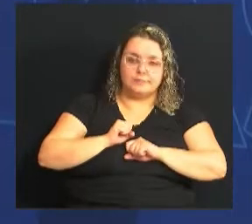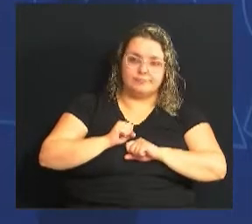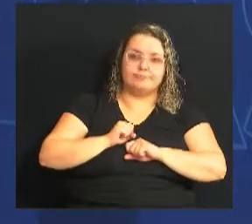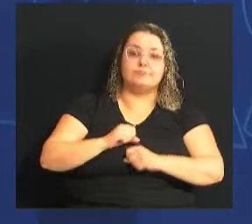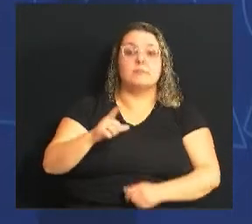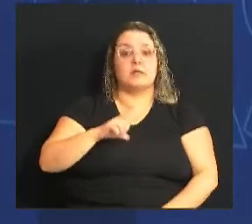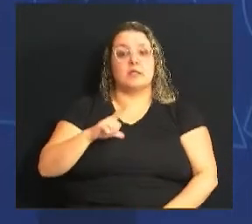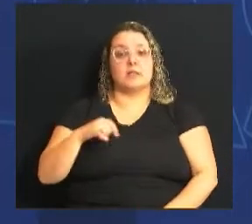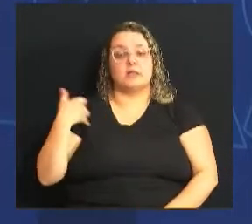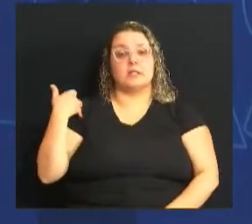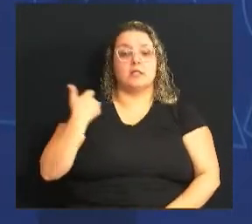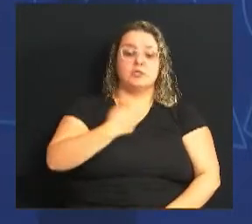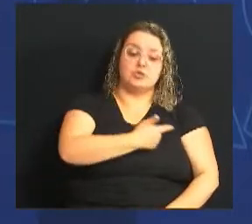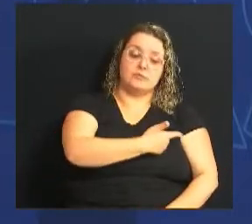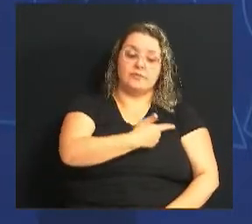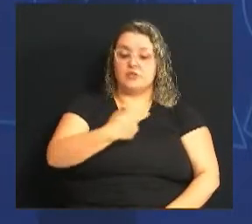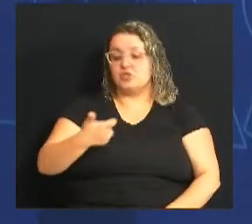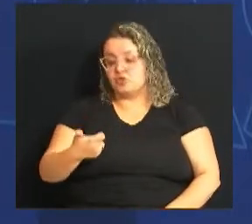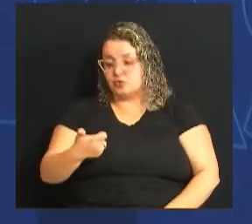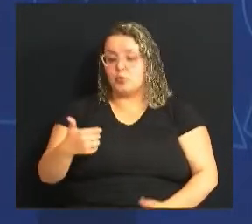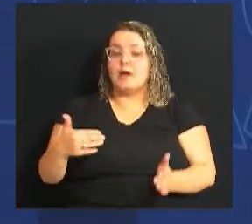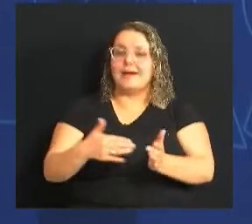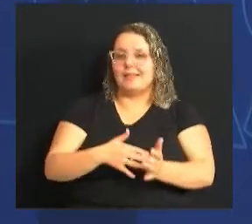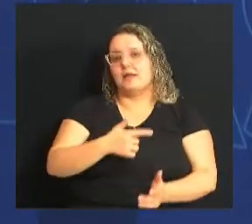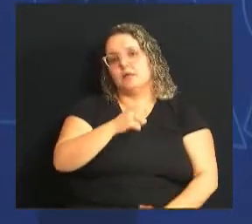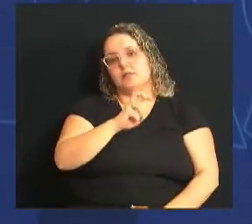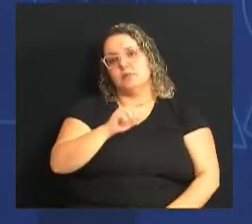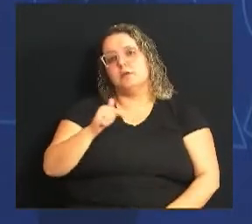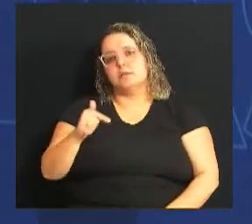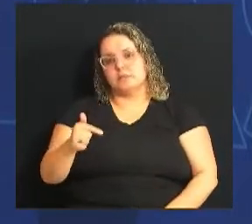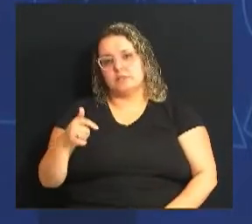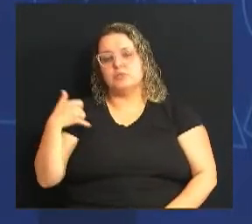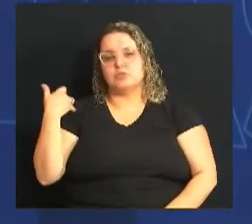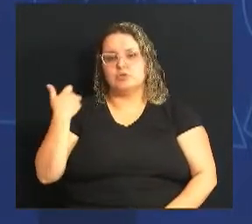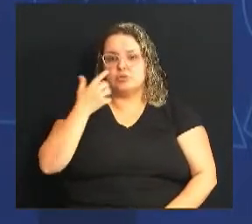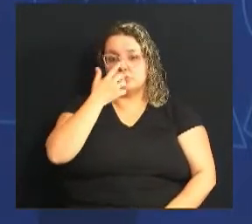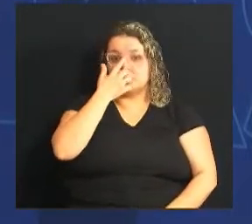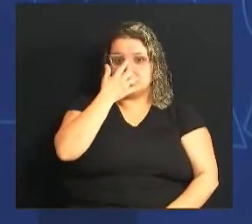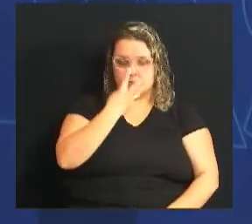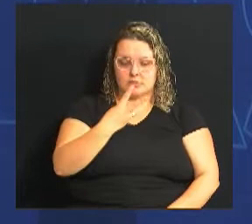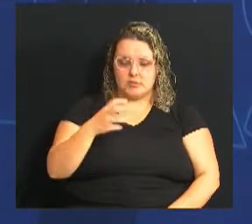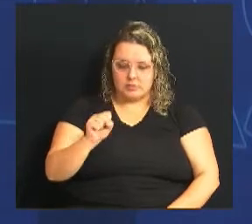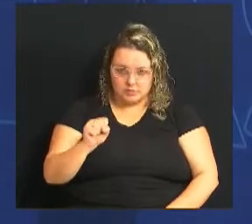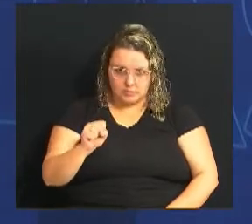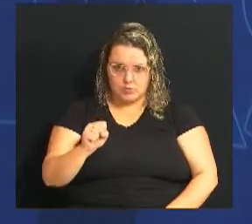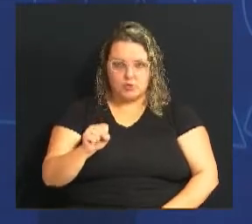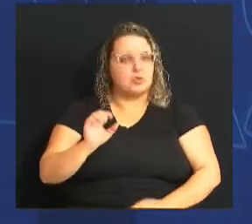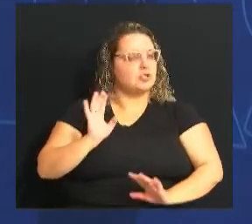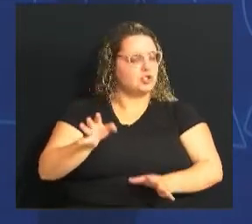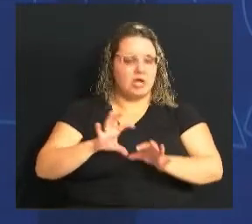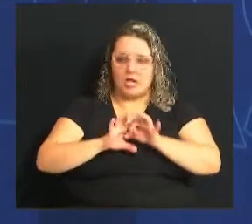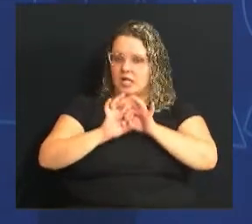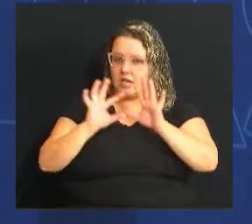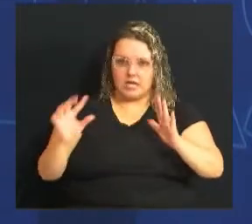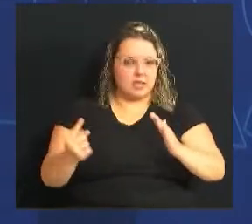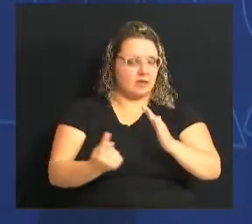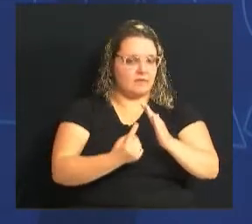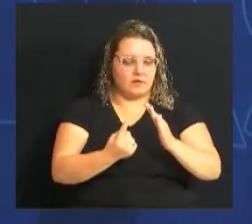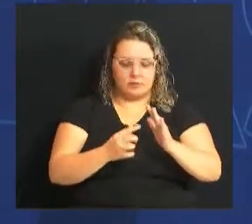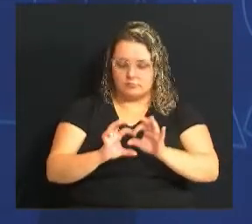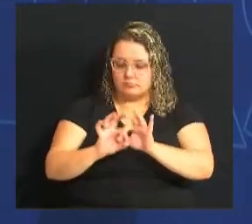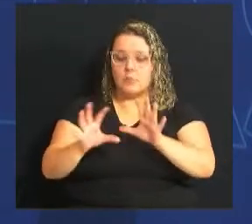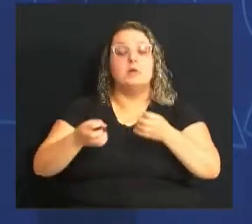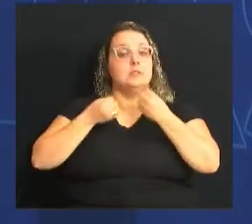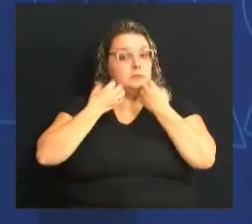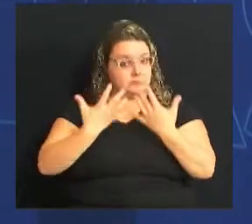entre 21 e 57 anos. 38 deles já saíram do isolamento e estão bem de